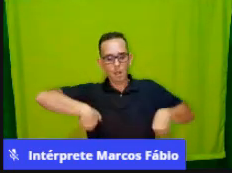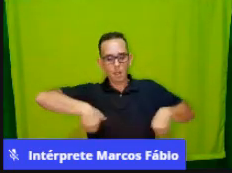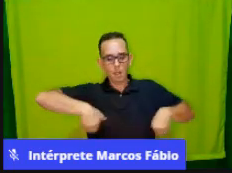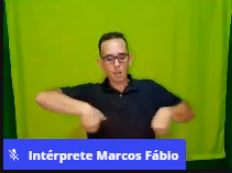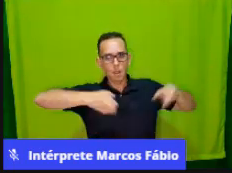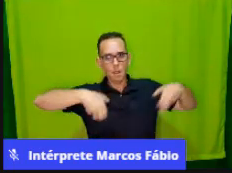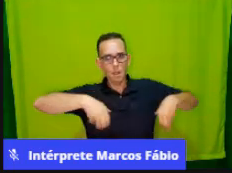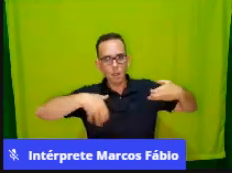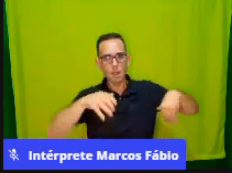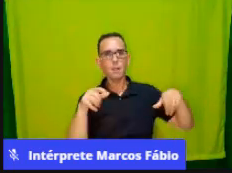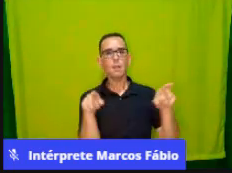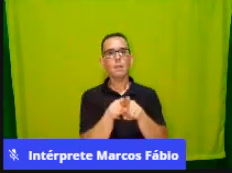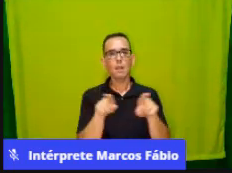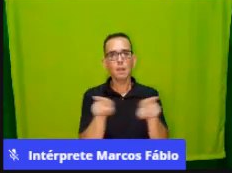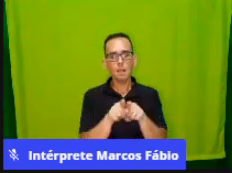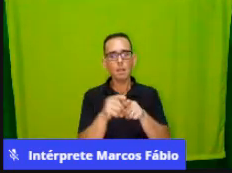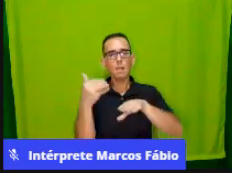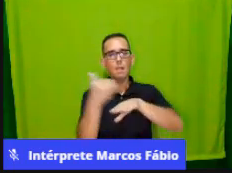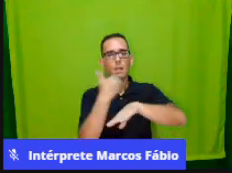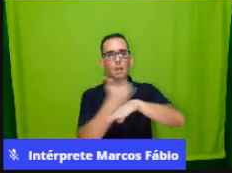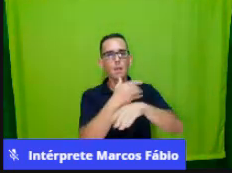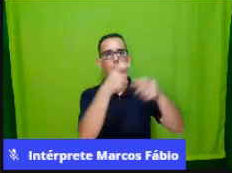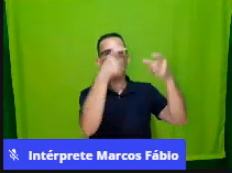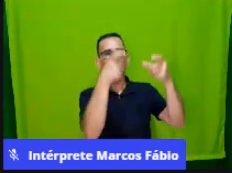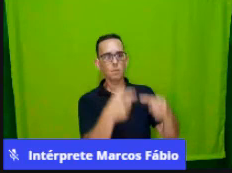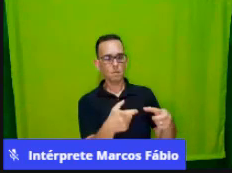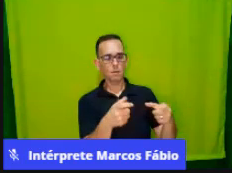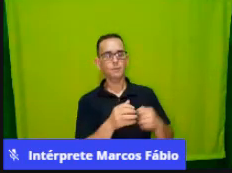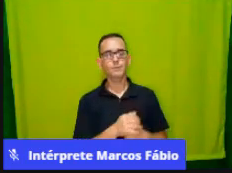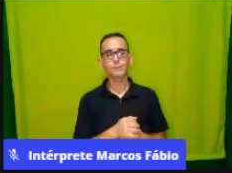para ela ter acessibilidade ao ambiente. Então, se